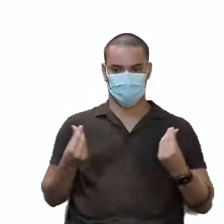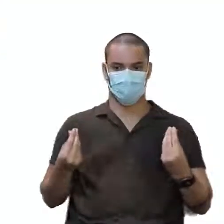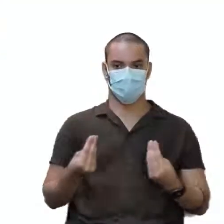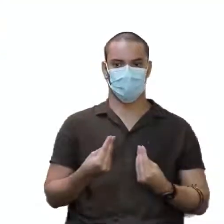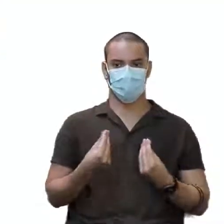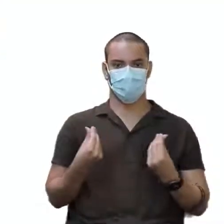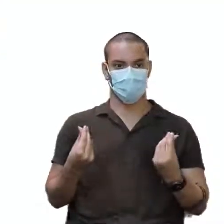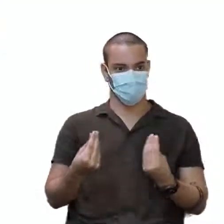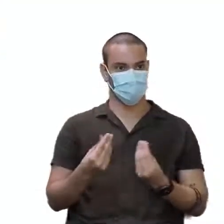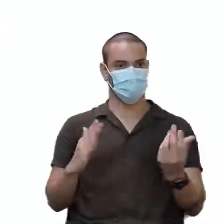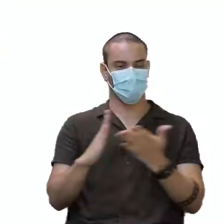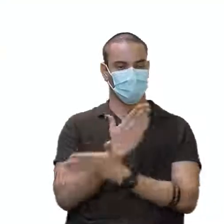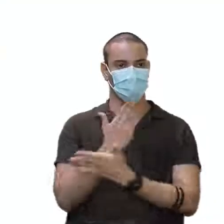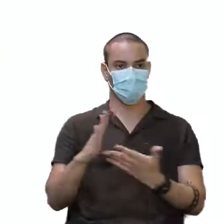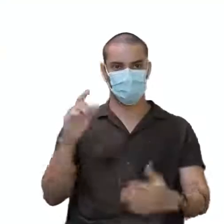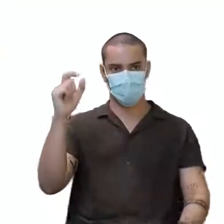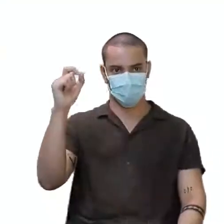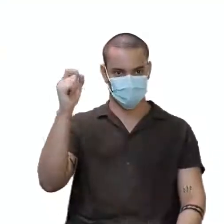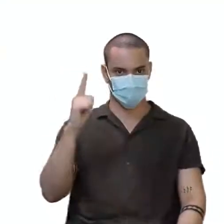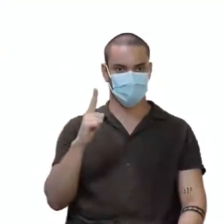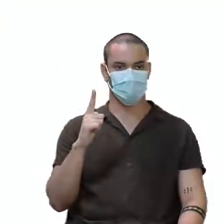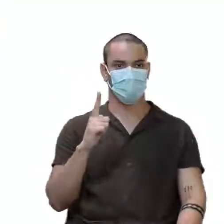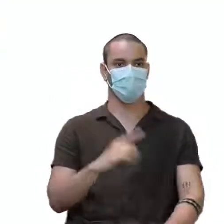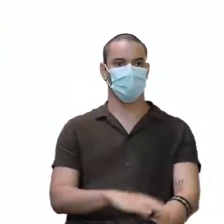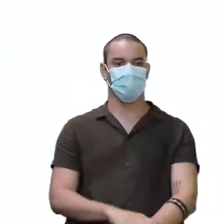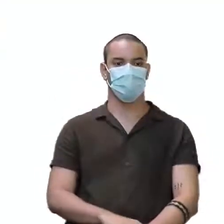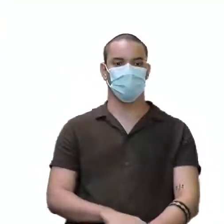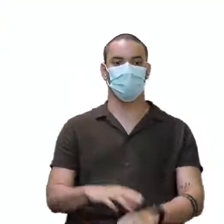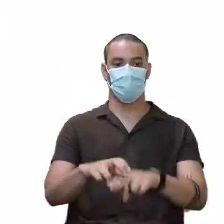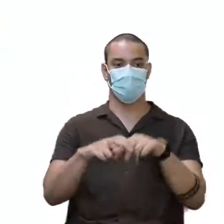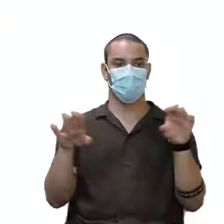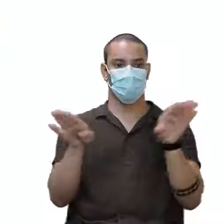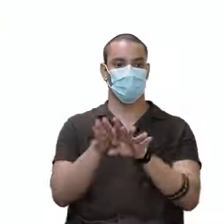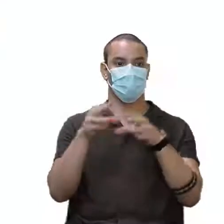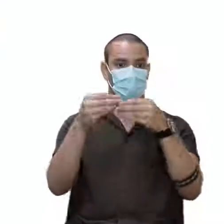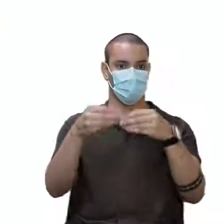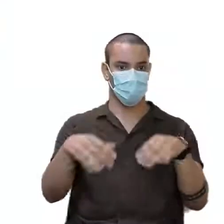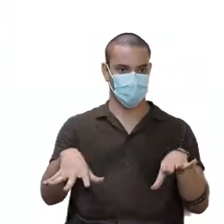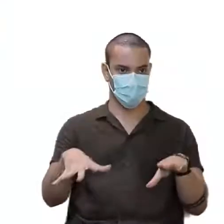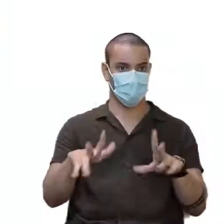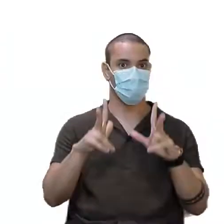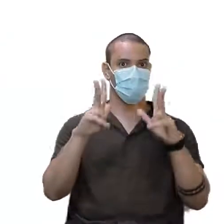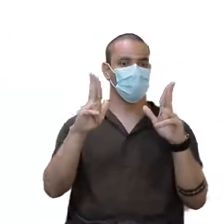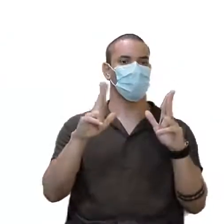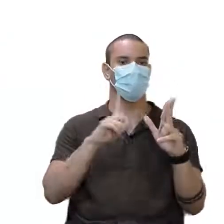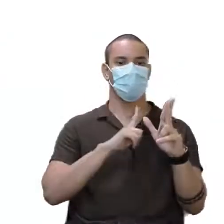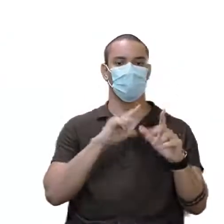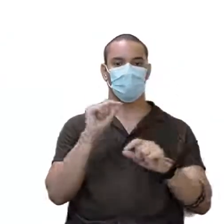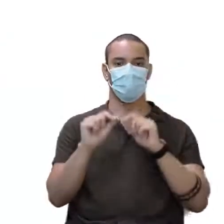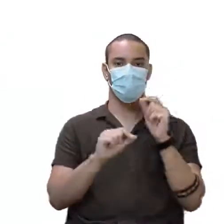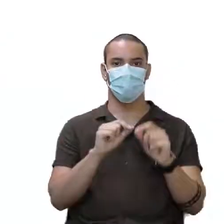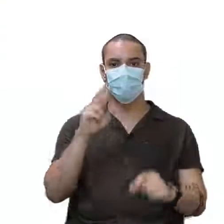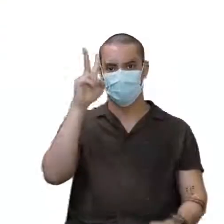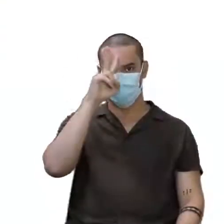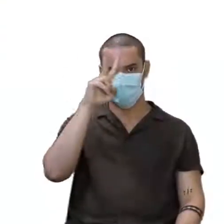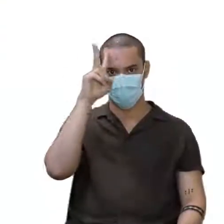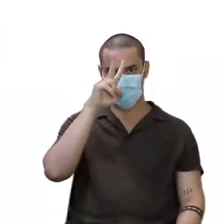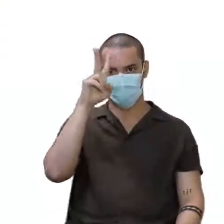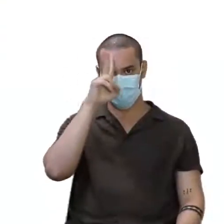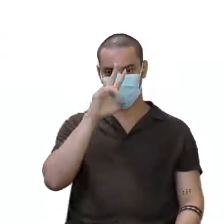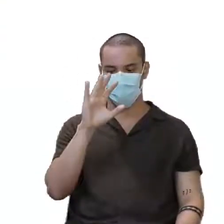períodos de intensidade de luz. Então, também é prejudicial. É aquela situação lá que você tem das orquídeas,